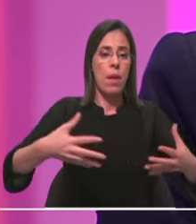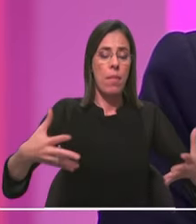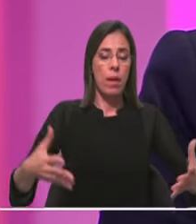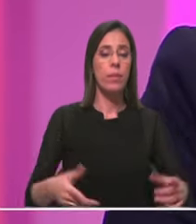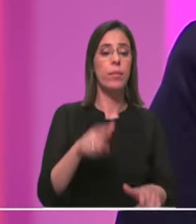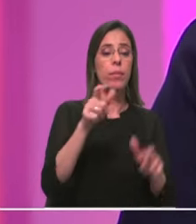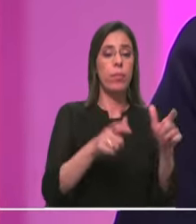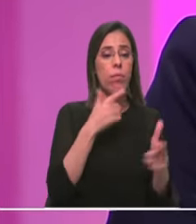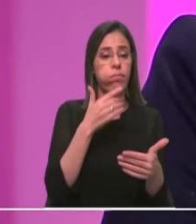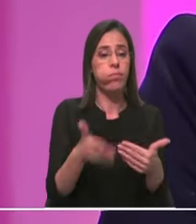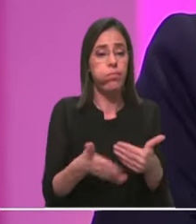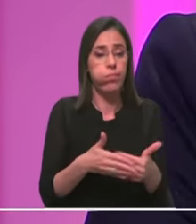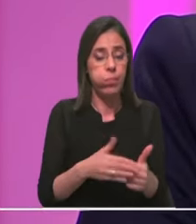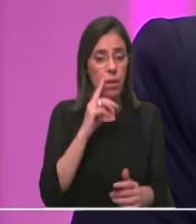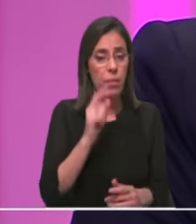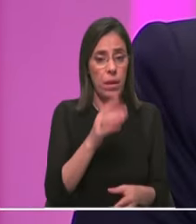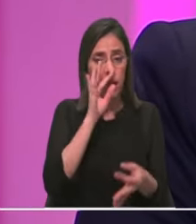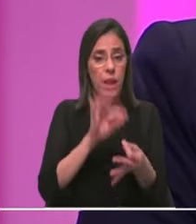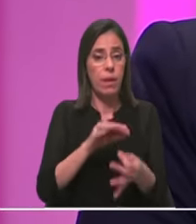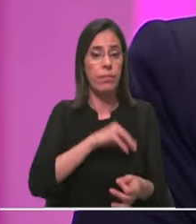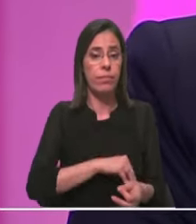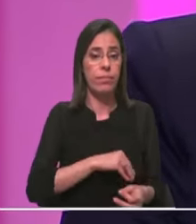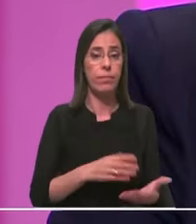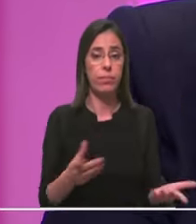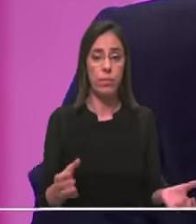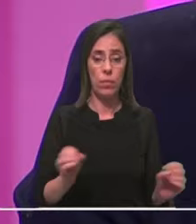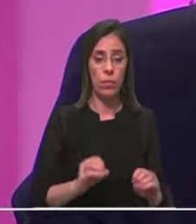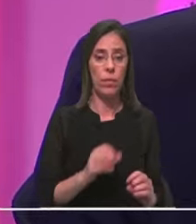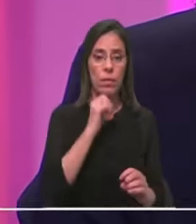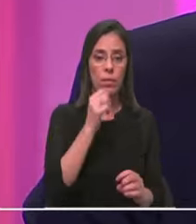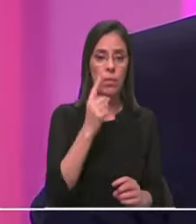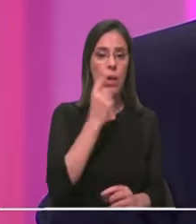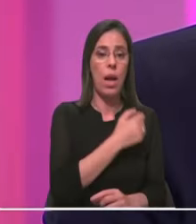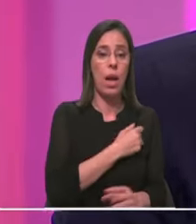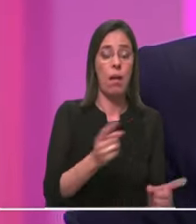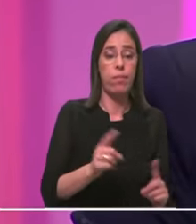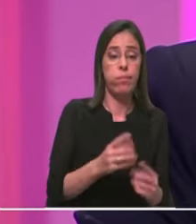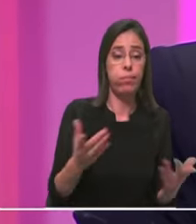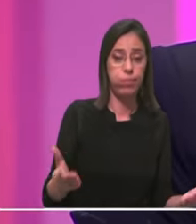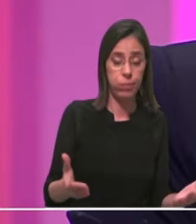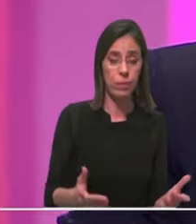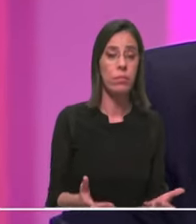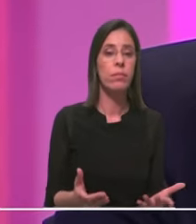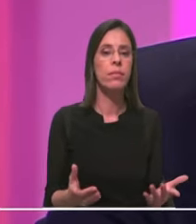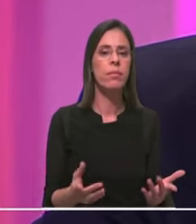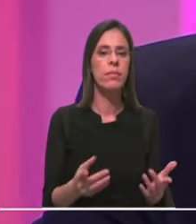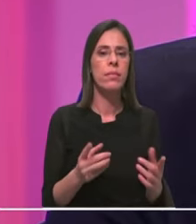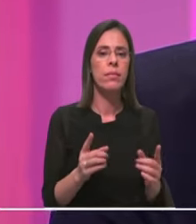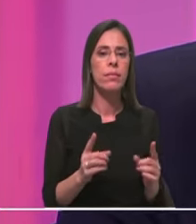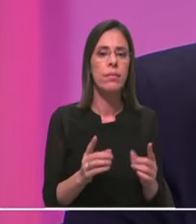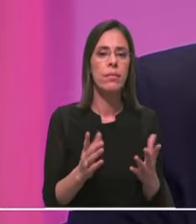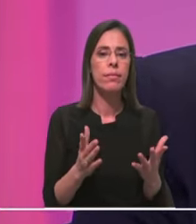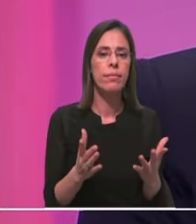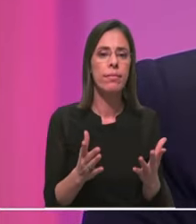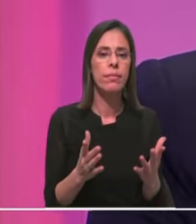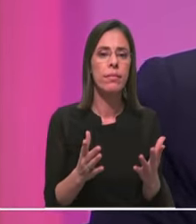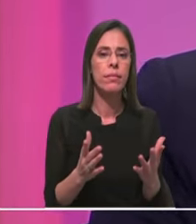são as pessoas mais velhas que têm pensões mais baixas e que já não têm hipótese de encontrar uma casa que já não tem nem